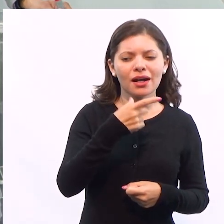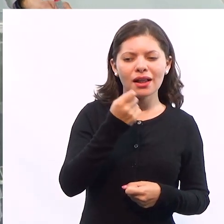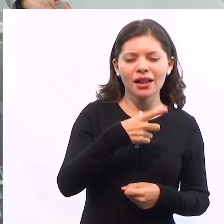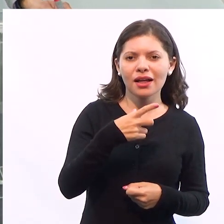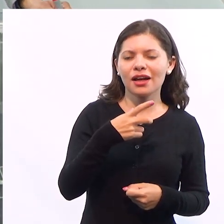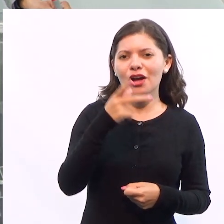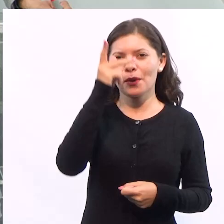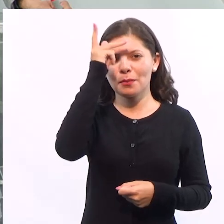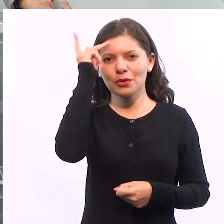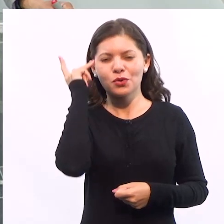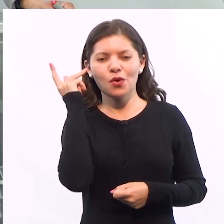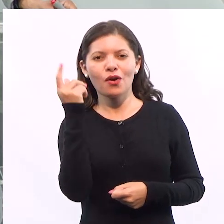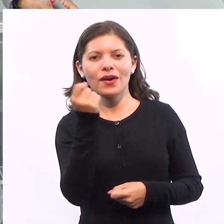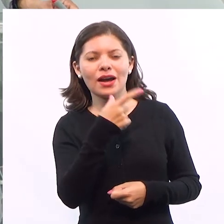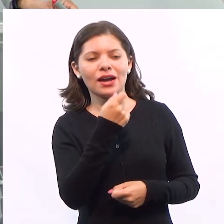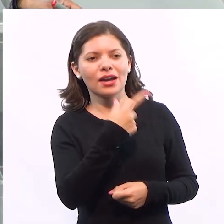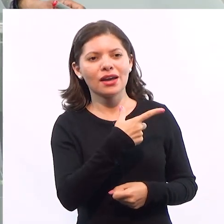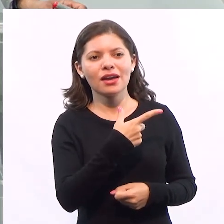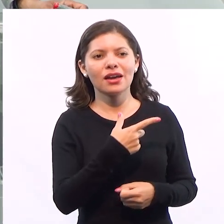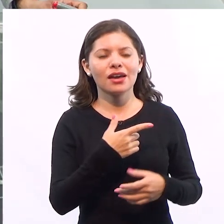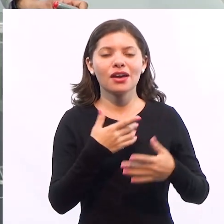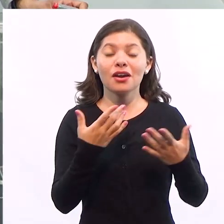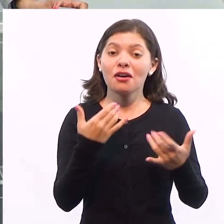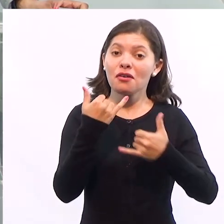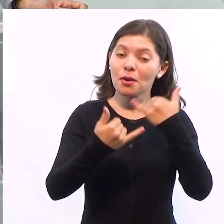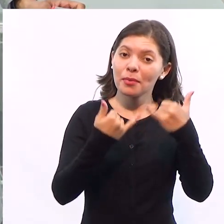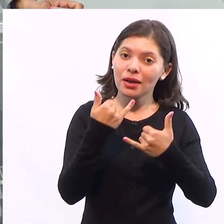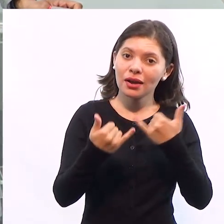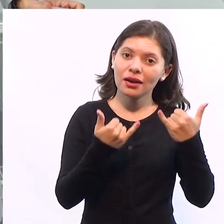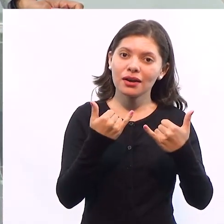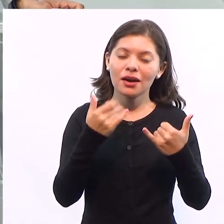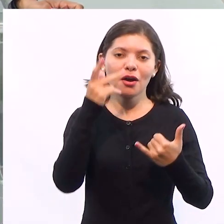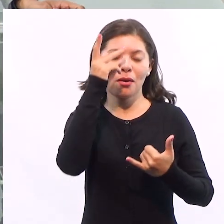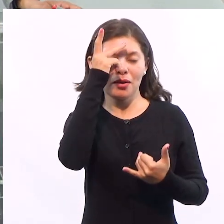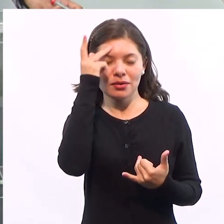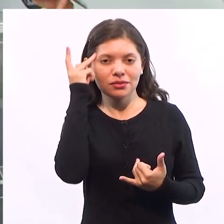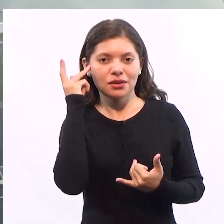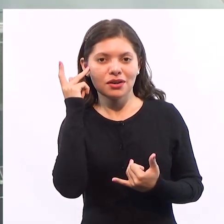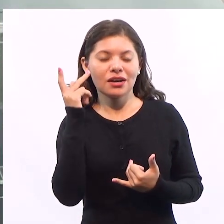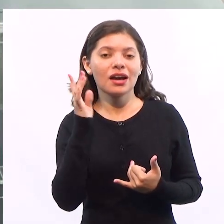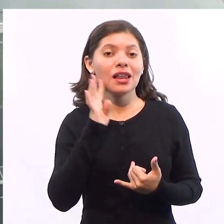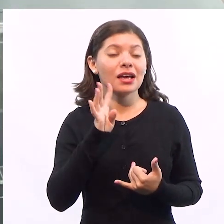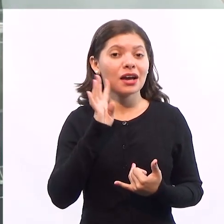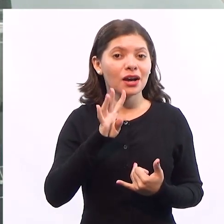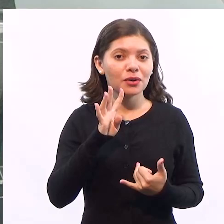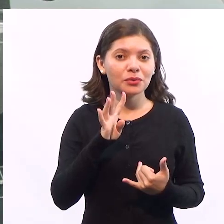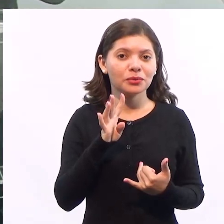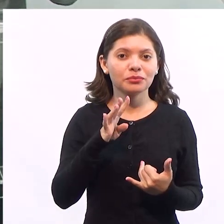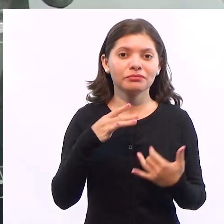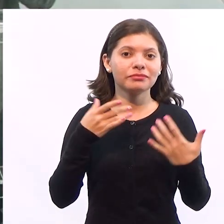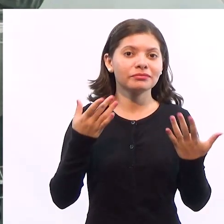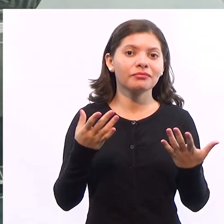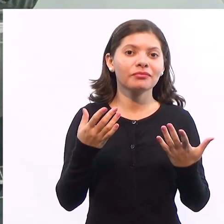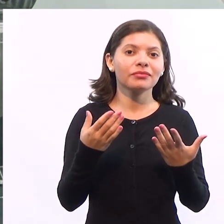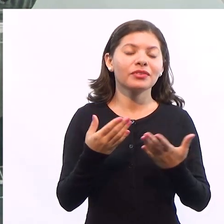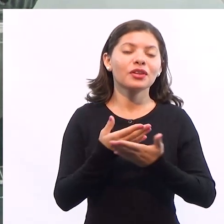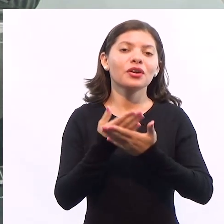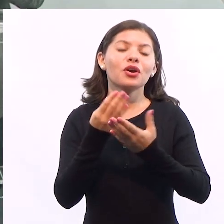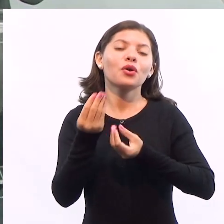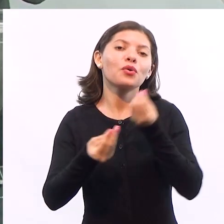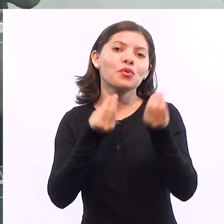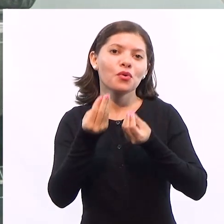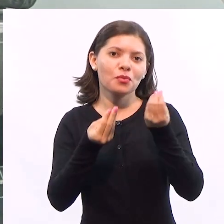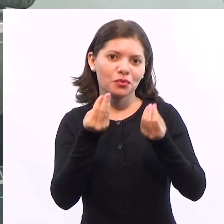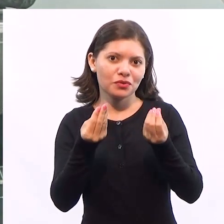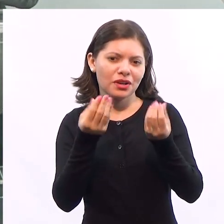pode soltar uma piadinha lá, o pessoal vai rir, todo mundo vai soltar outra piada, vai brincar, o pessoal vai te tratar bacana, isso é o clima. Como é